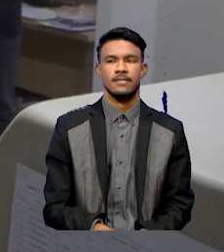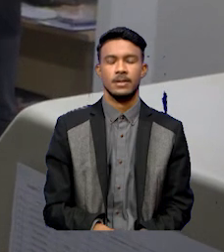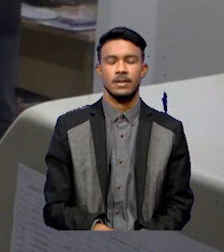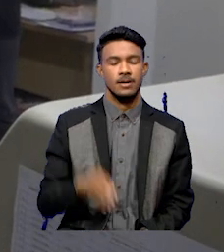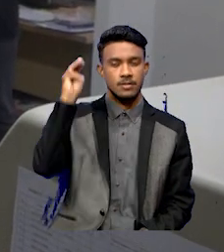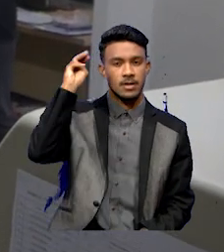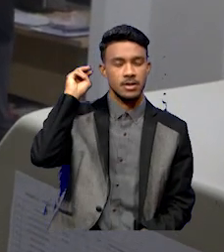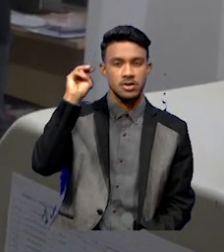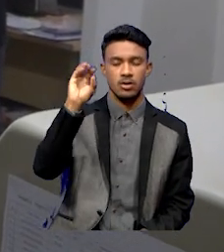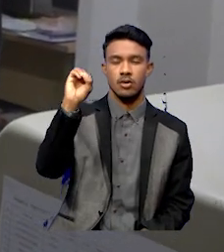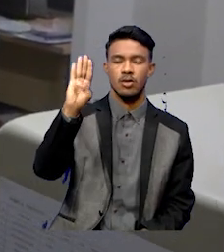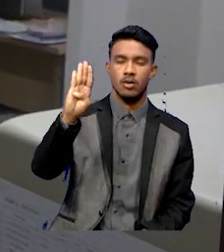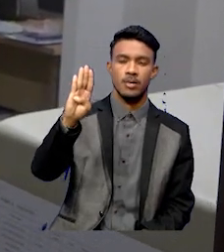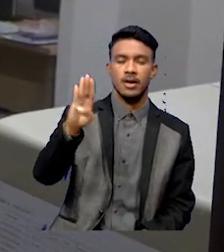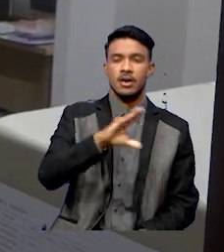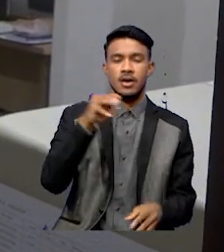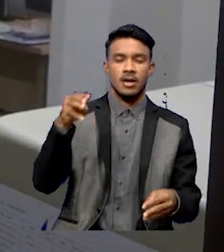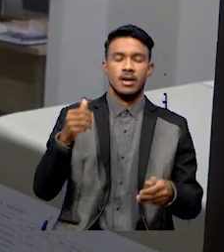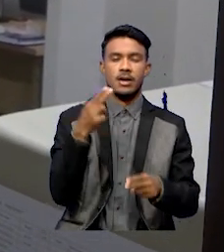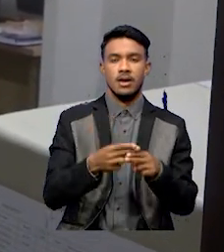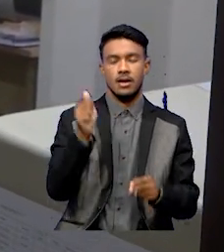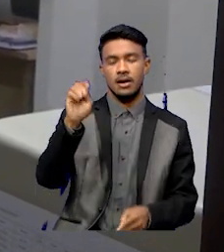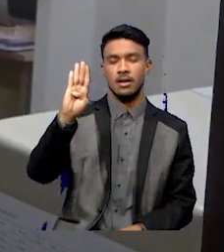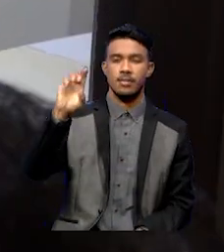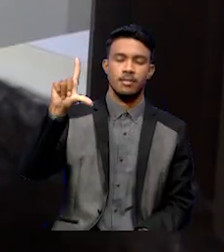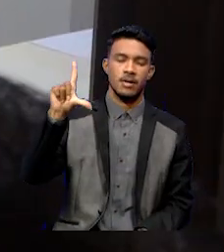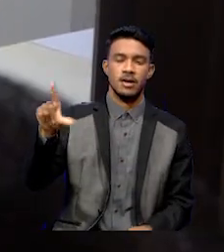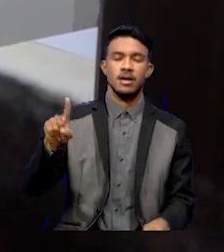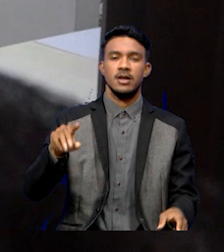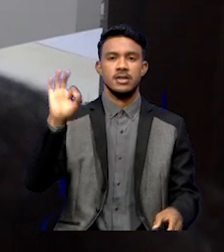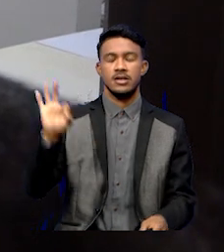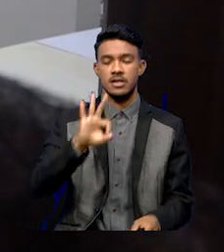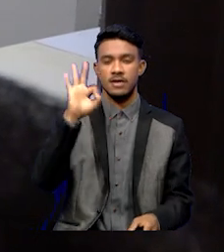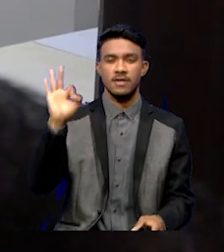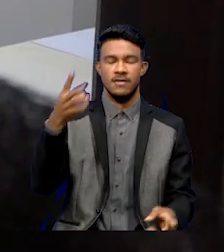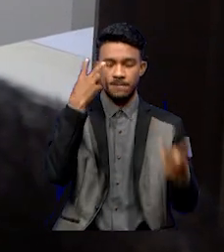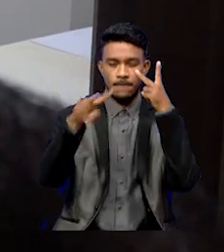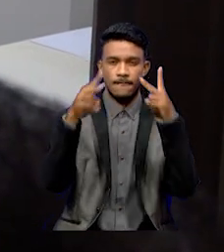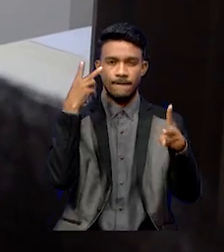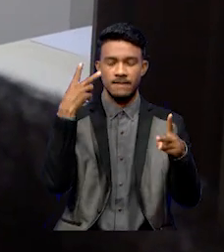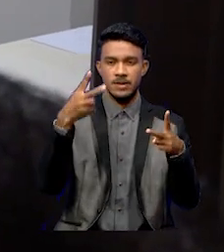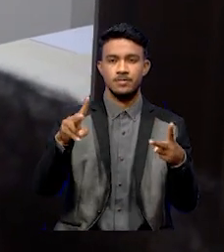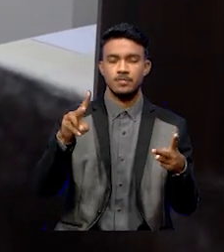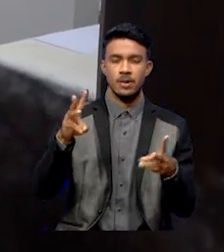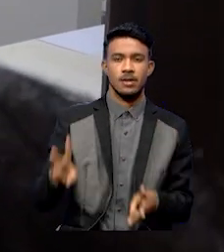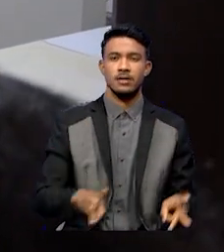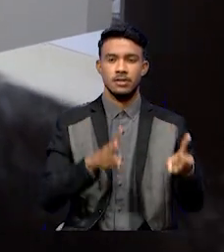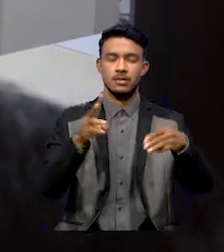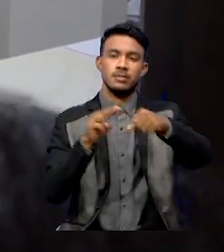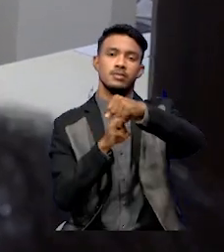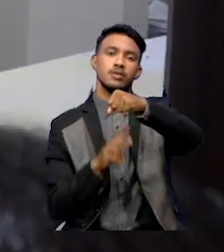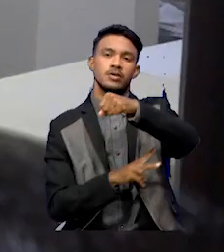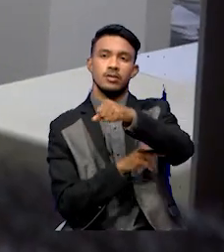Ministro de Obras Públicas Abel Pires da Silva, sexta-feira, né? Alau visita a Direção Nacional Estradas, ponte no controlo